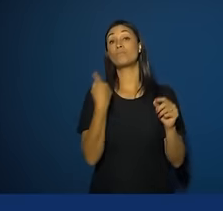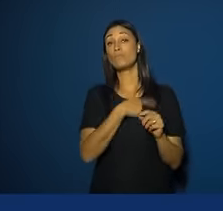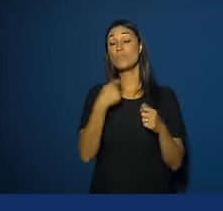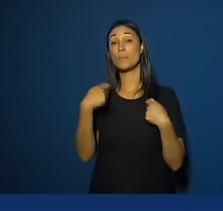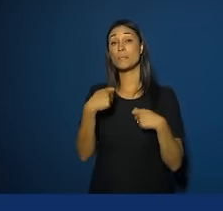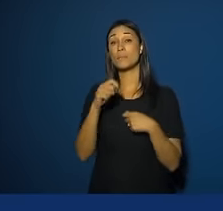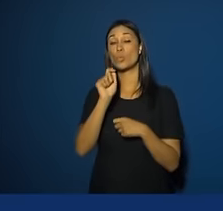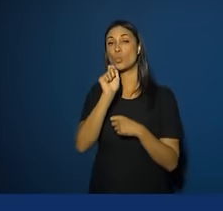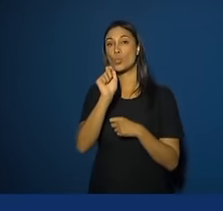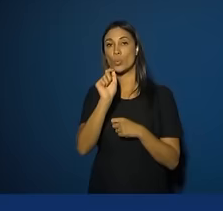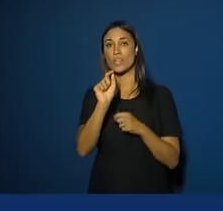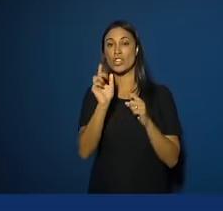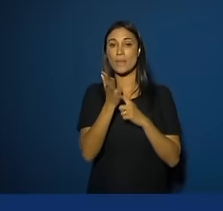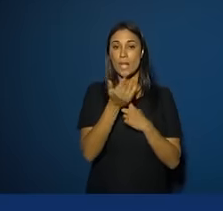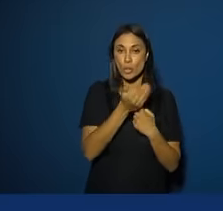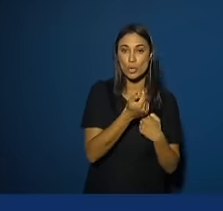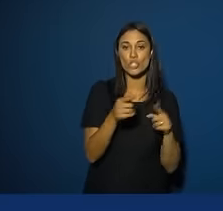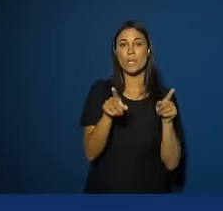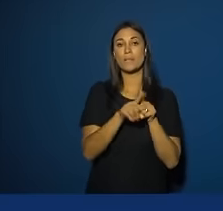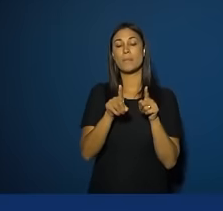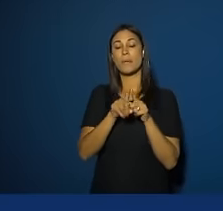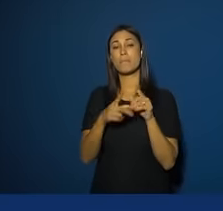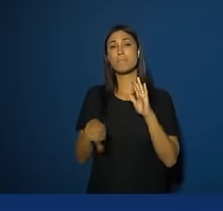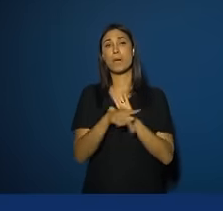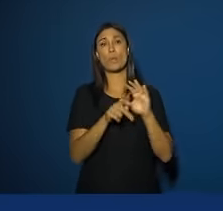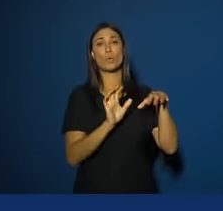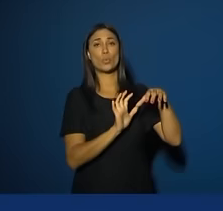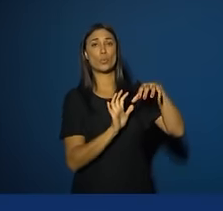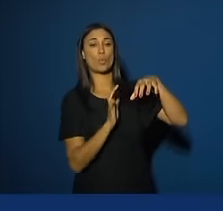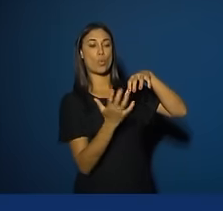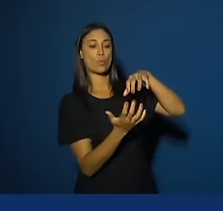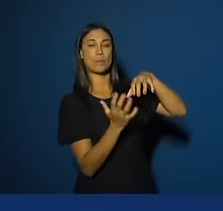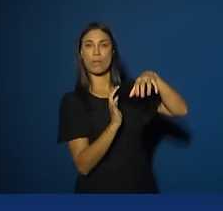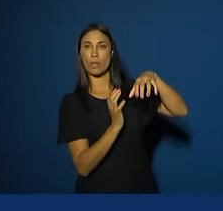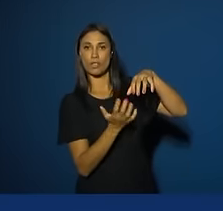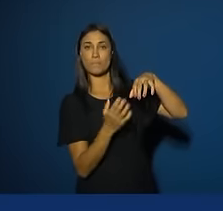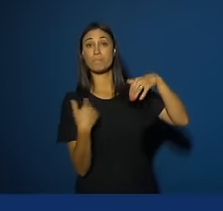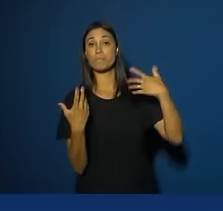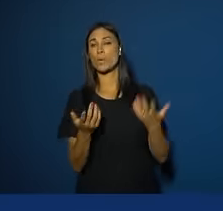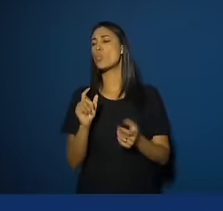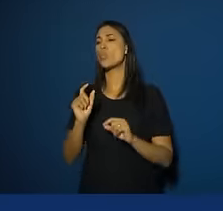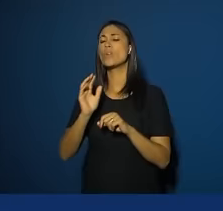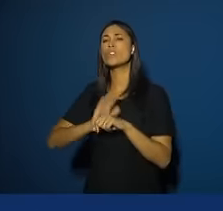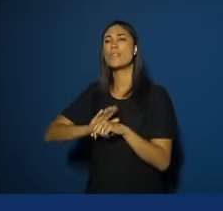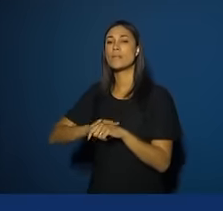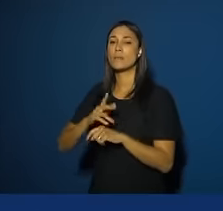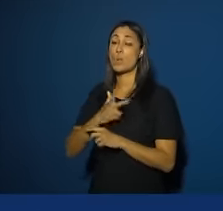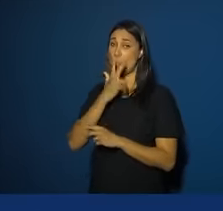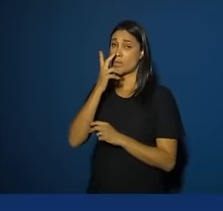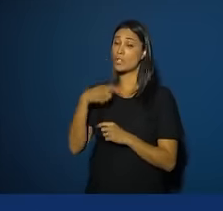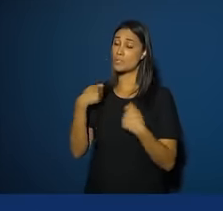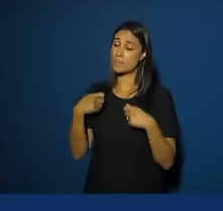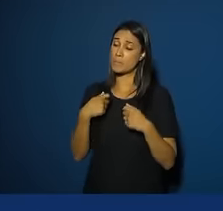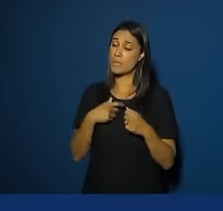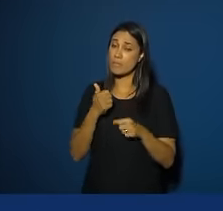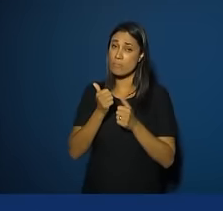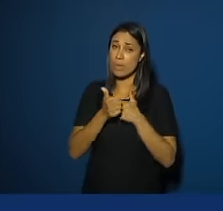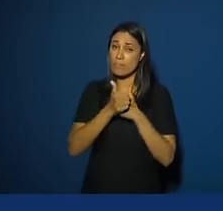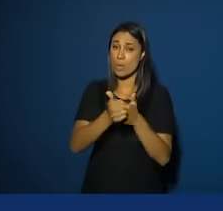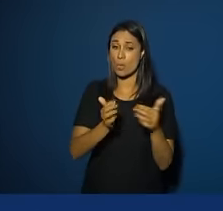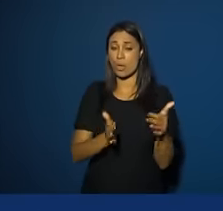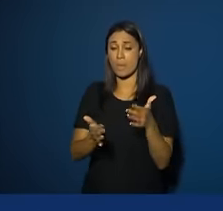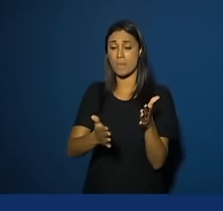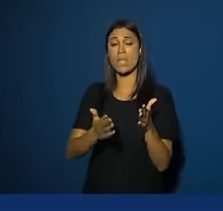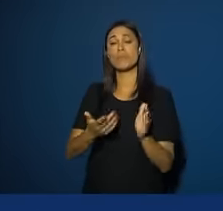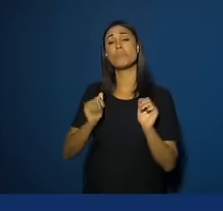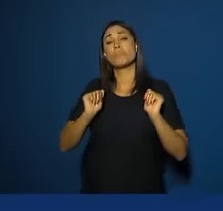precisamos de insumos e tecnologias que são ocidentais que que a gente faz eu acho que a gente tem que seguir o nosso caminho é manter uma